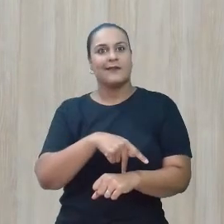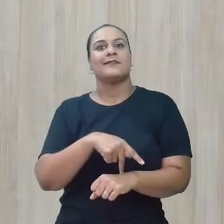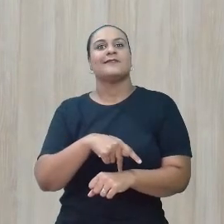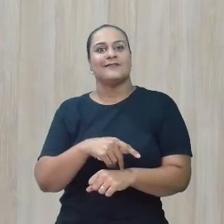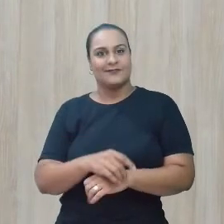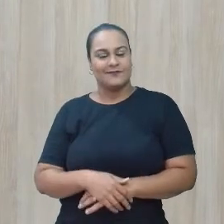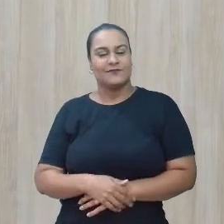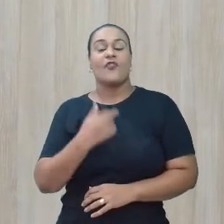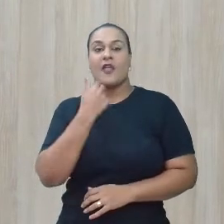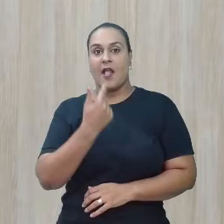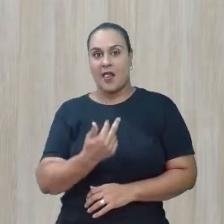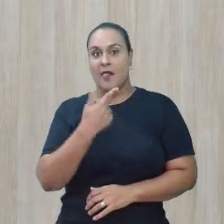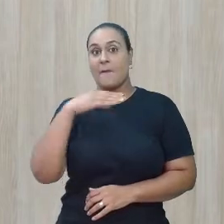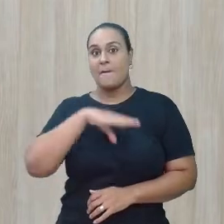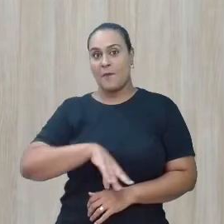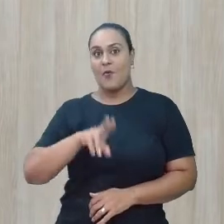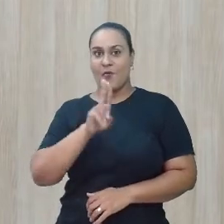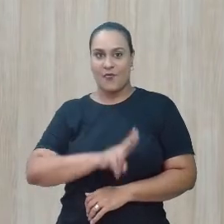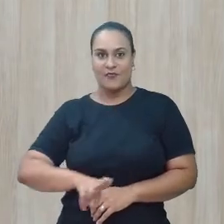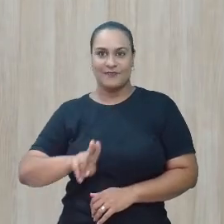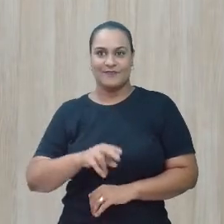sem tradutor, tá certo?